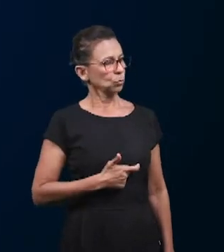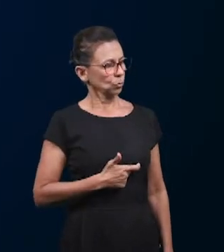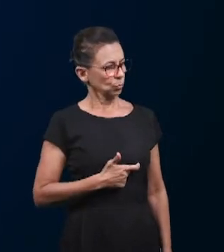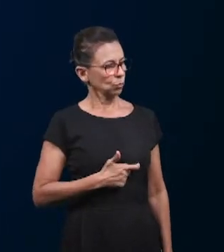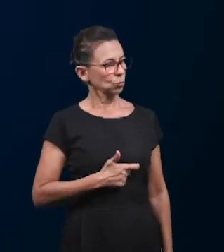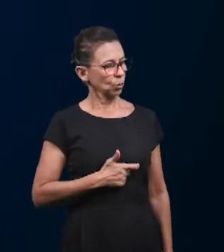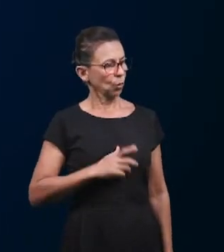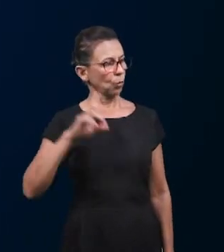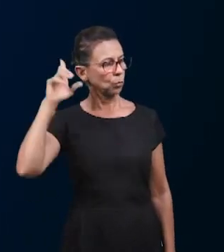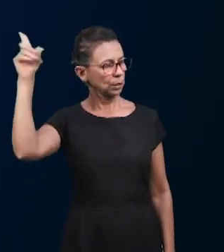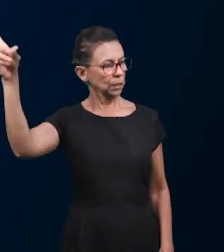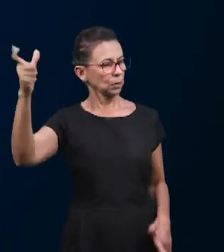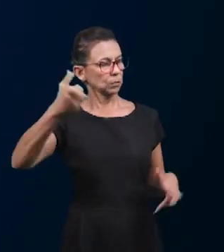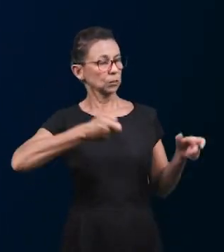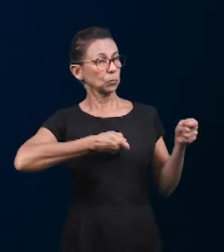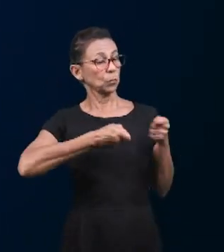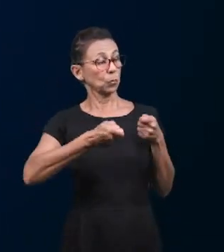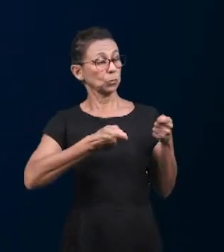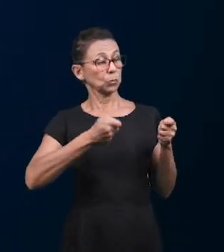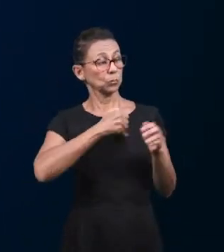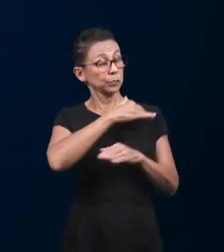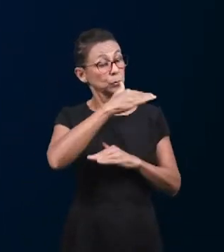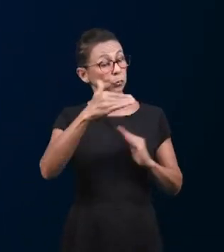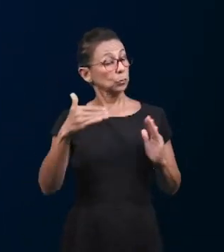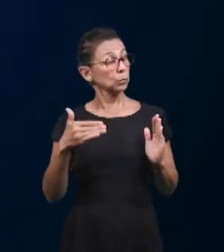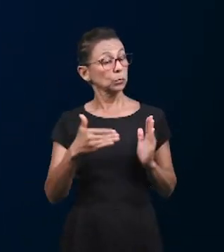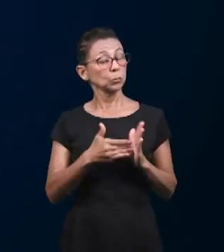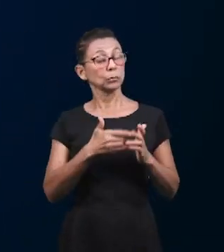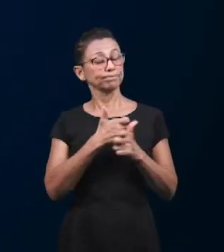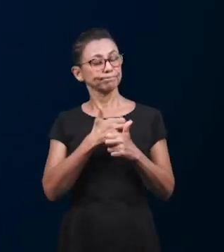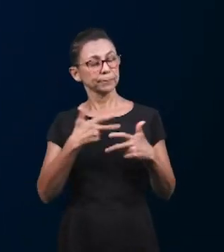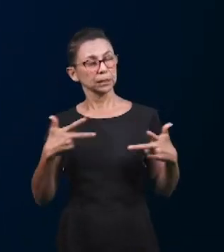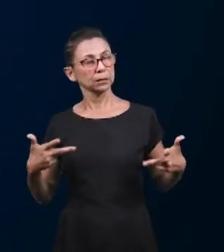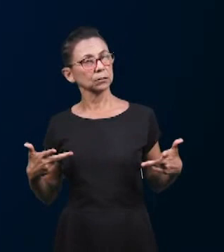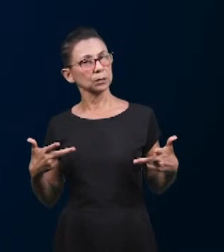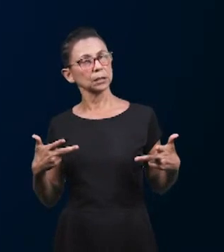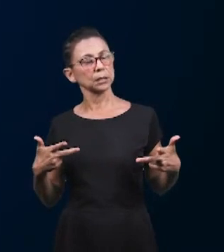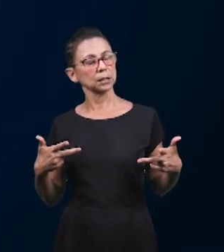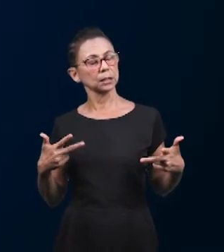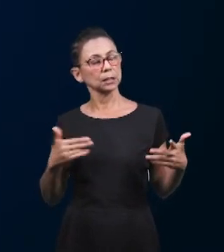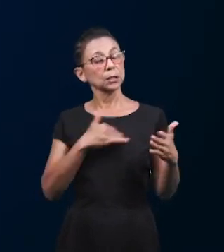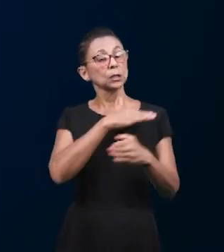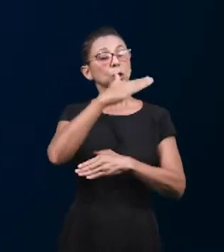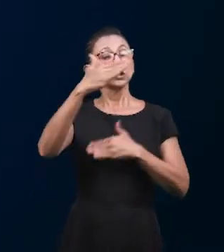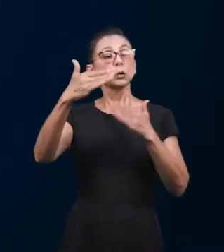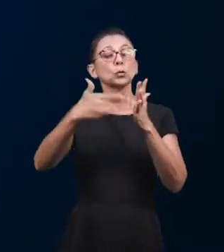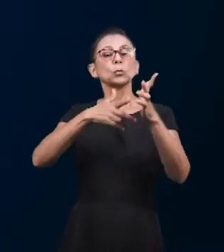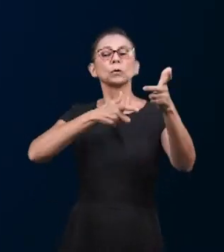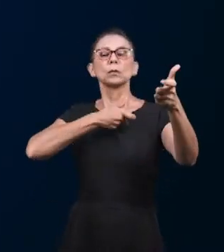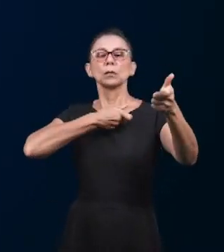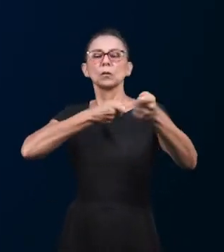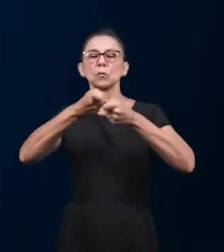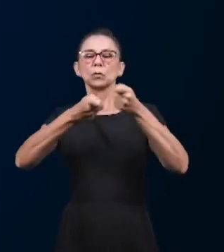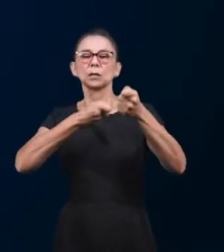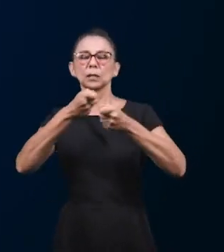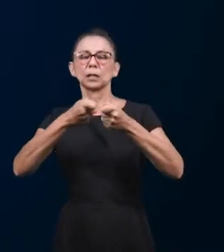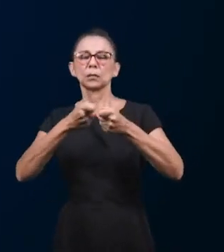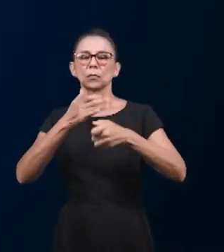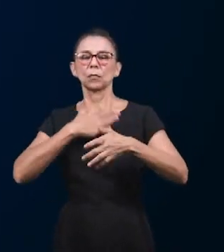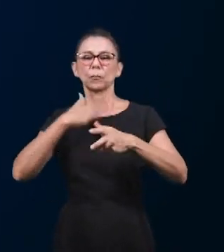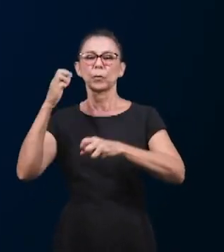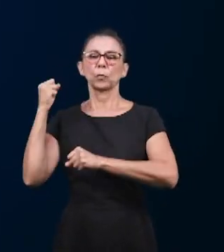tem o domínio, o controle sobre todas as coisas, que tudo está debaixo das tuas potentes